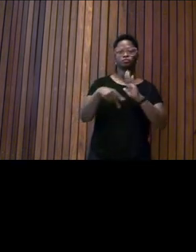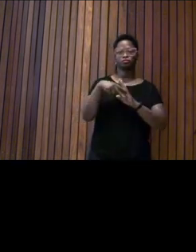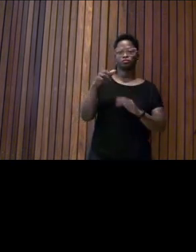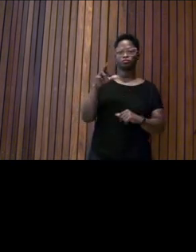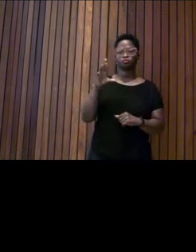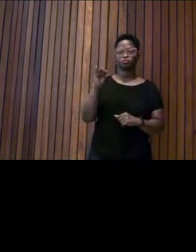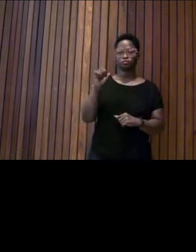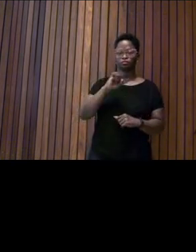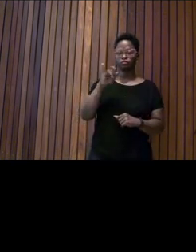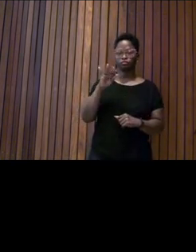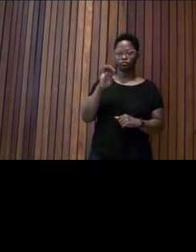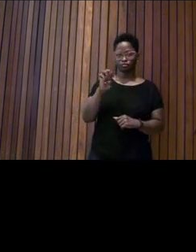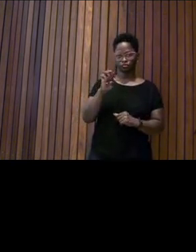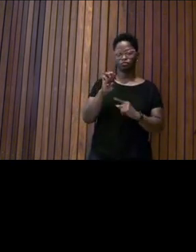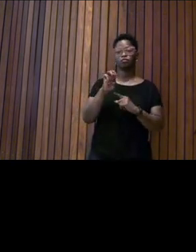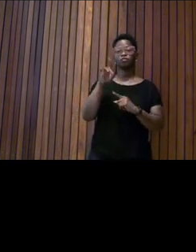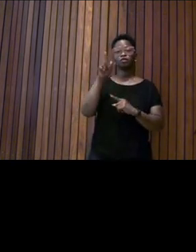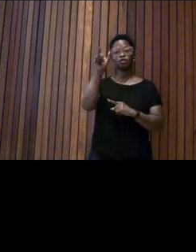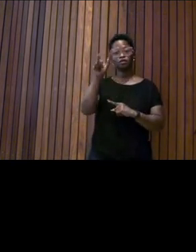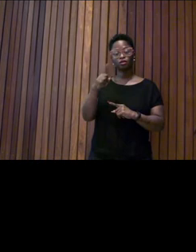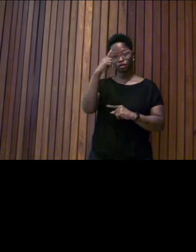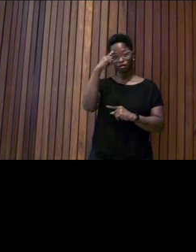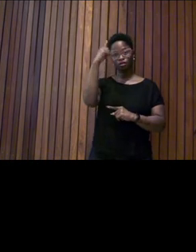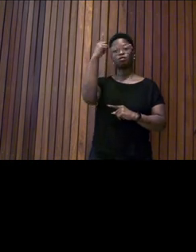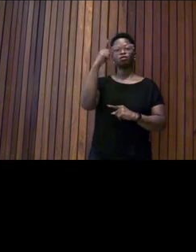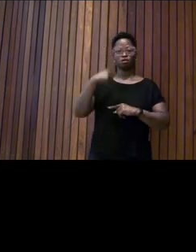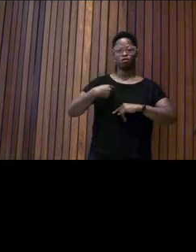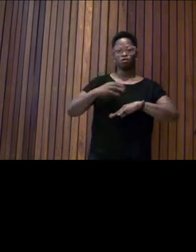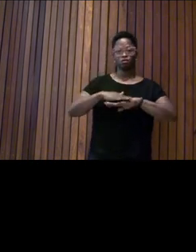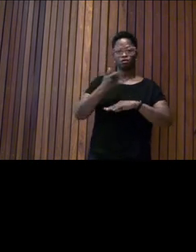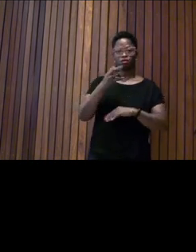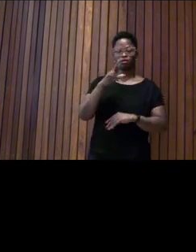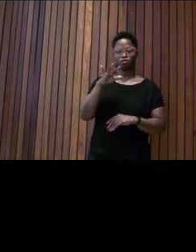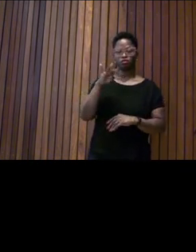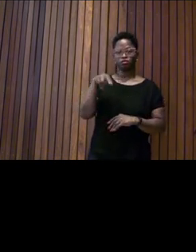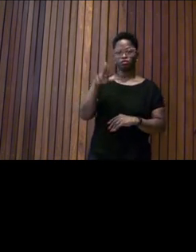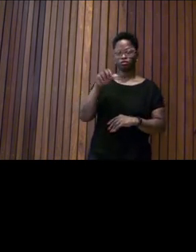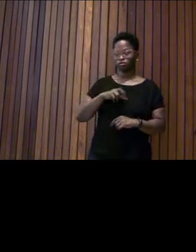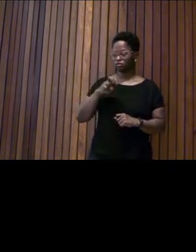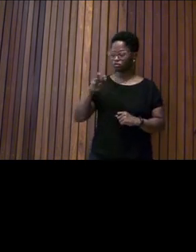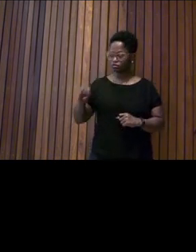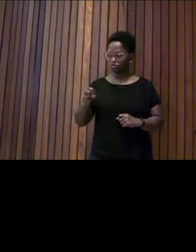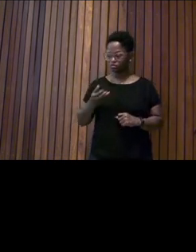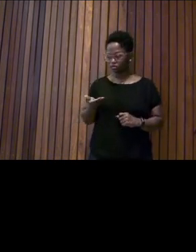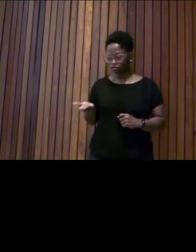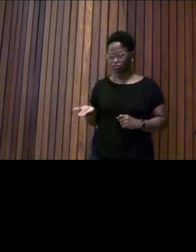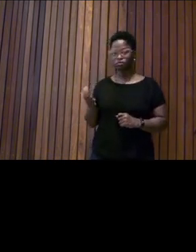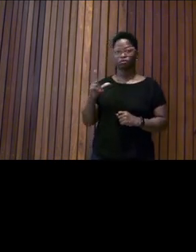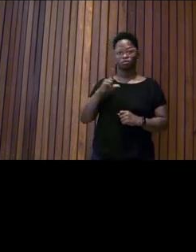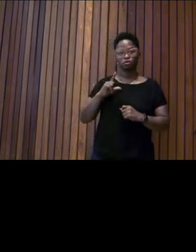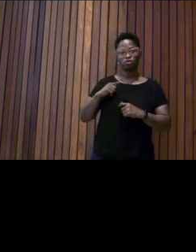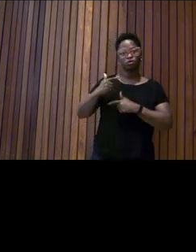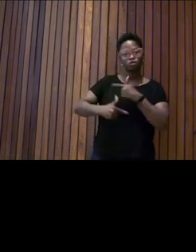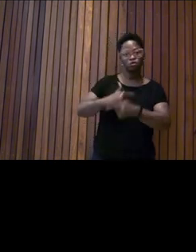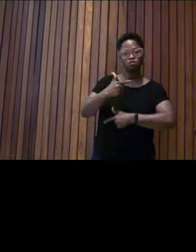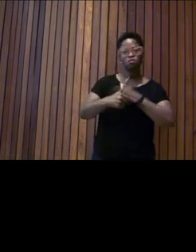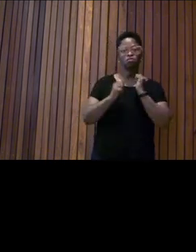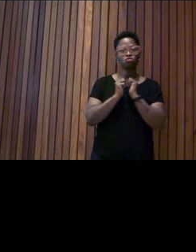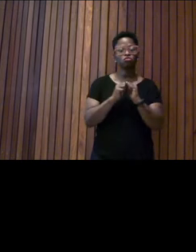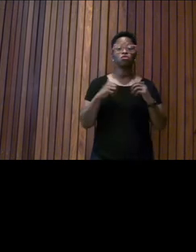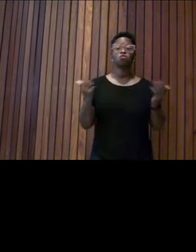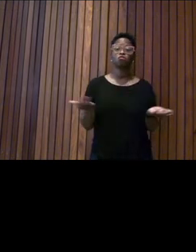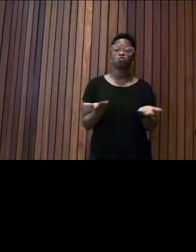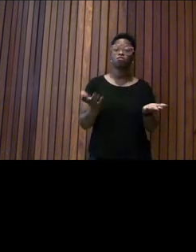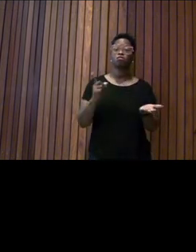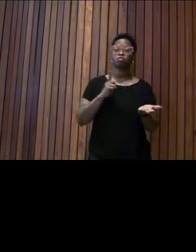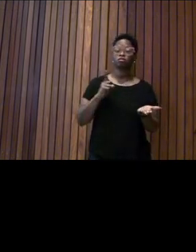que atualmente é diretor da casa, né, como um dos idealizadores, né, a Cristina Coelho, que está aqui do meu lado, né, tocou por muitos anos atualmente, né,